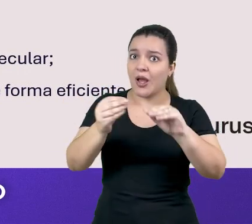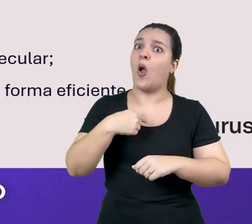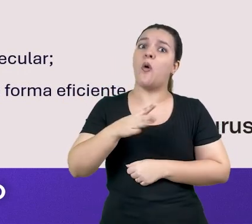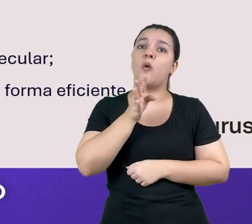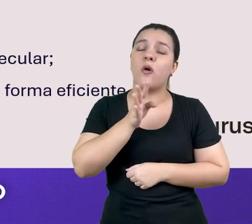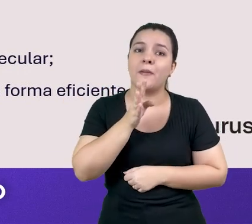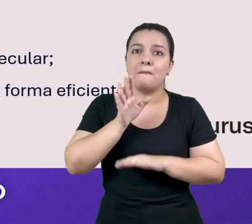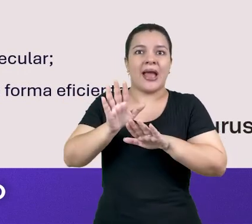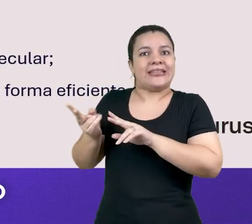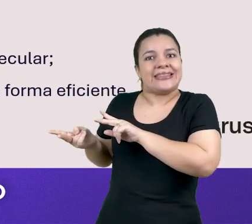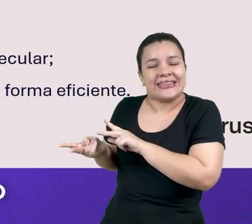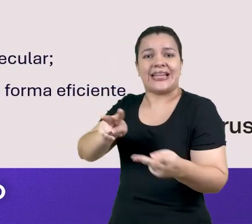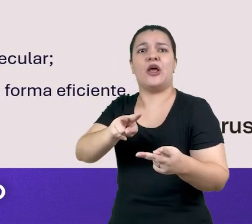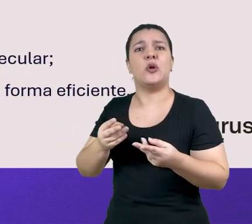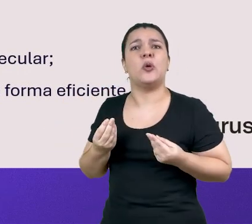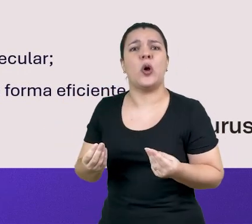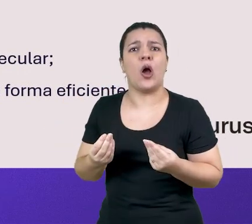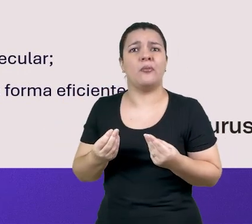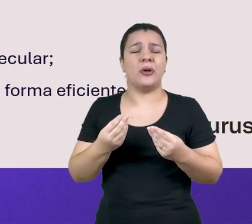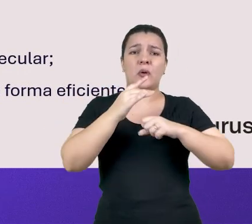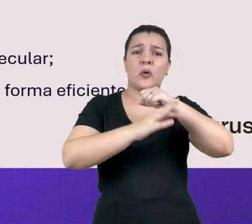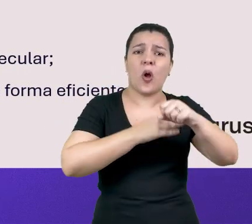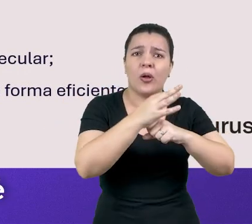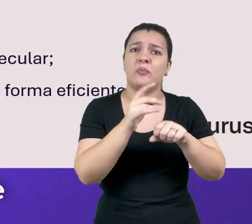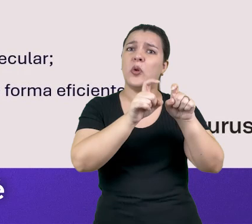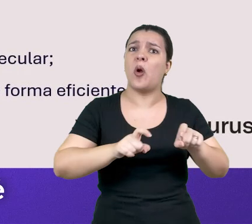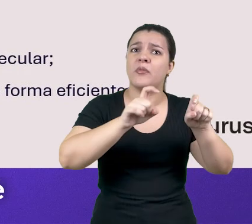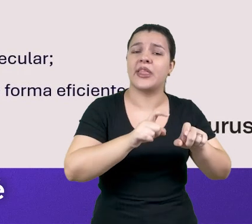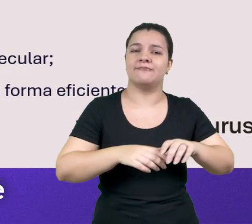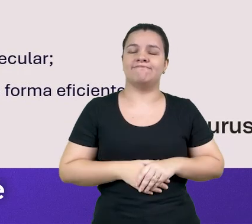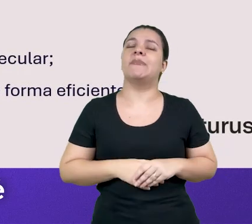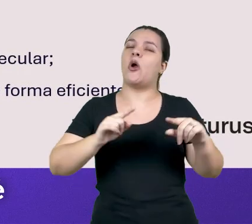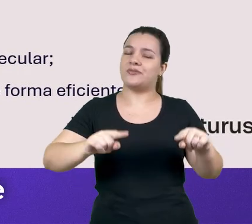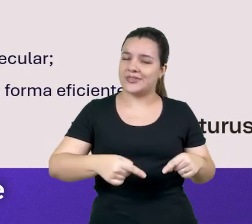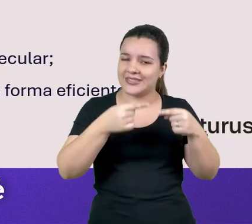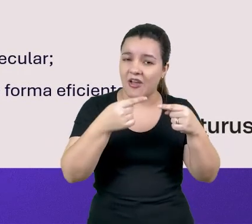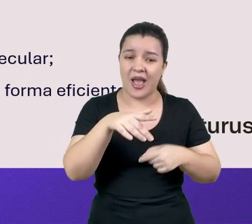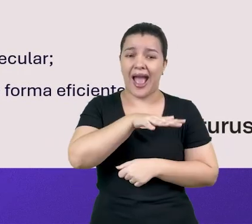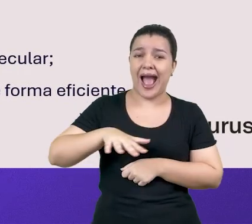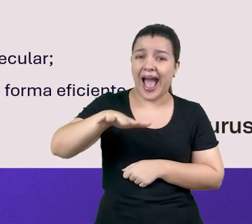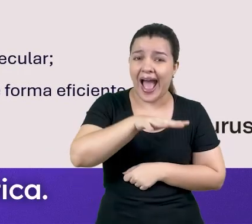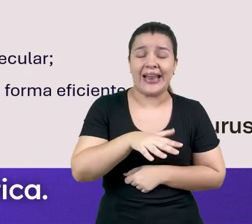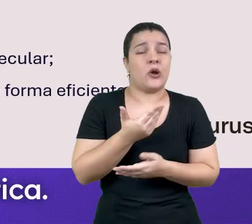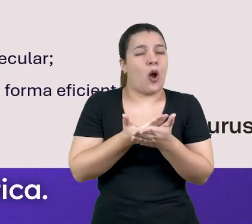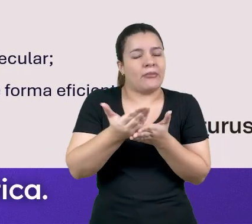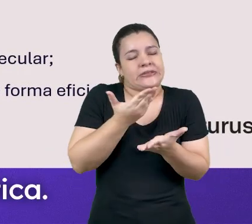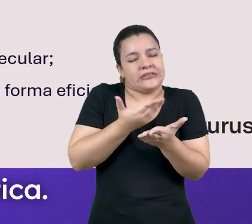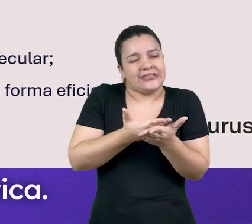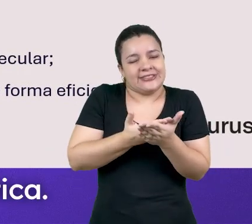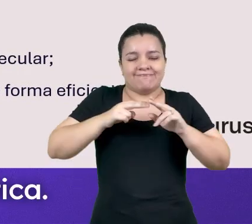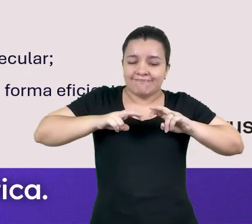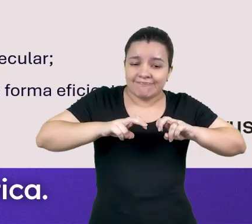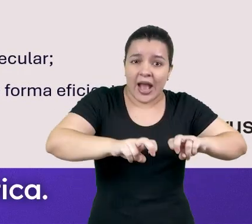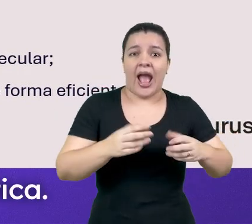representar? Como é que eu traduzo isso para a quântica, ou para a computação quântica? É um desafio, é uma área bastante explorada na